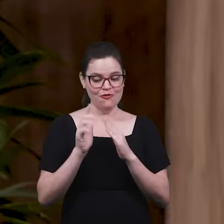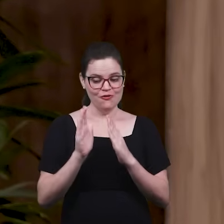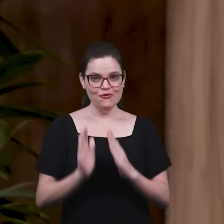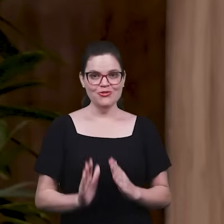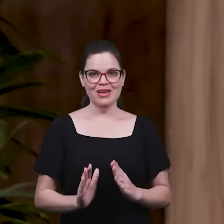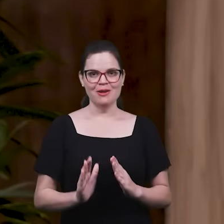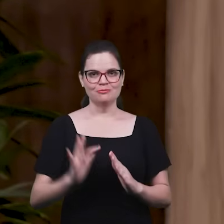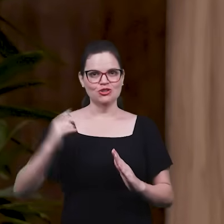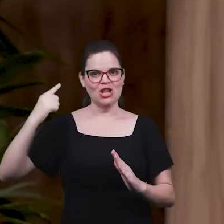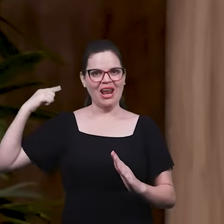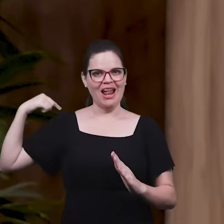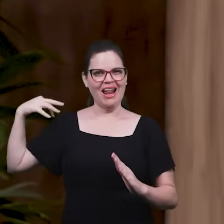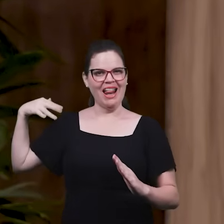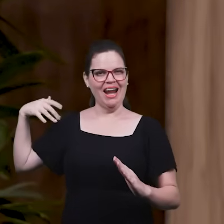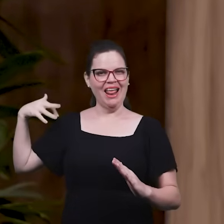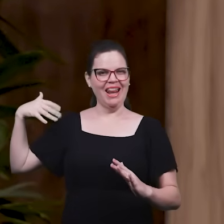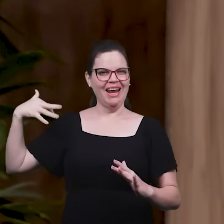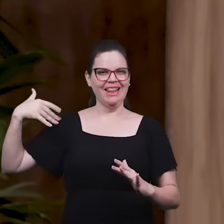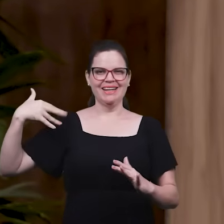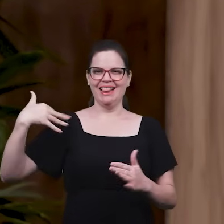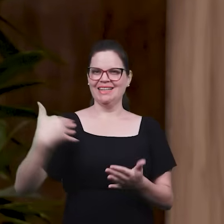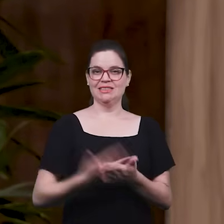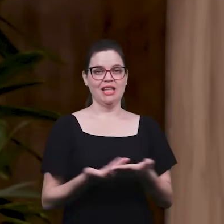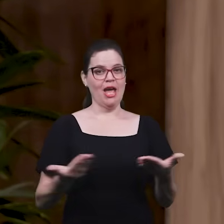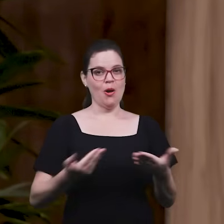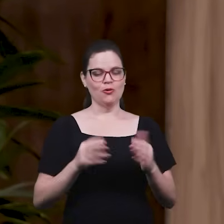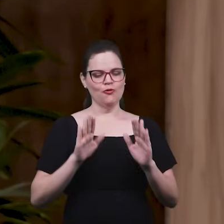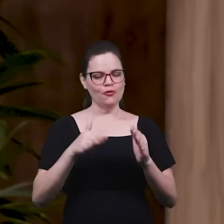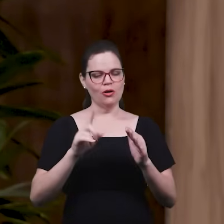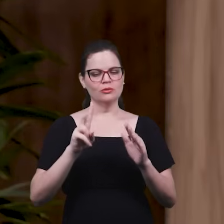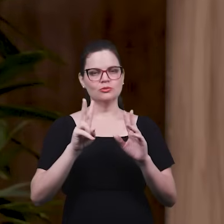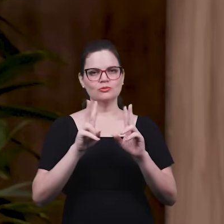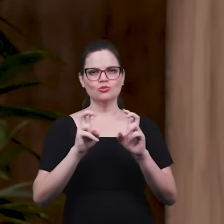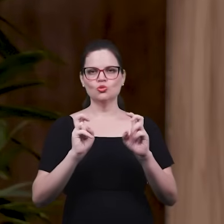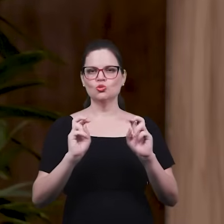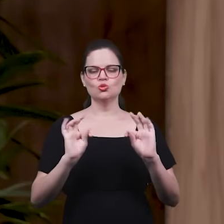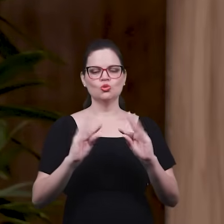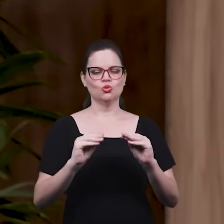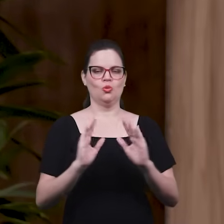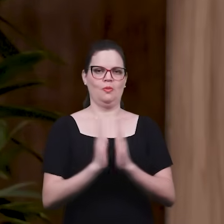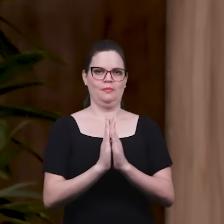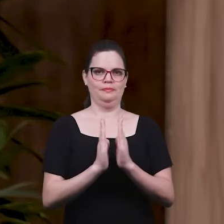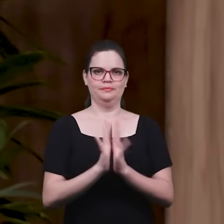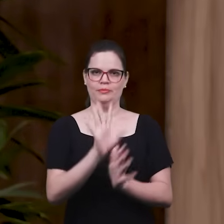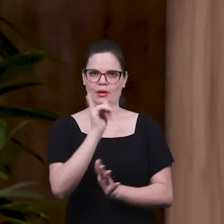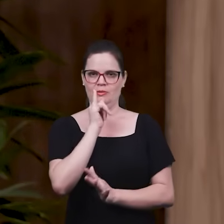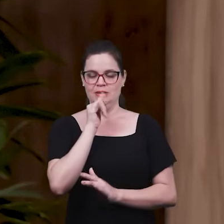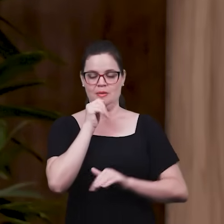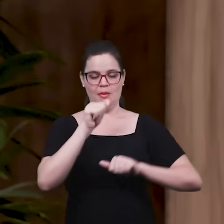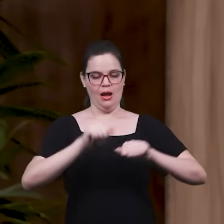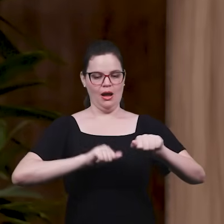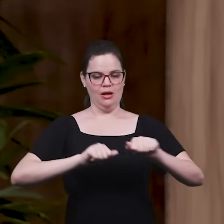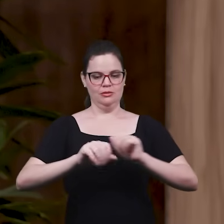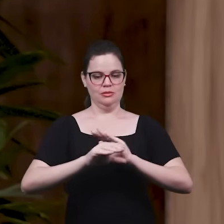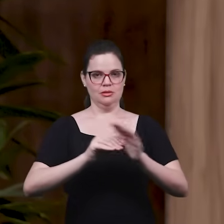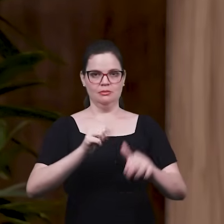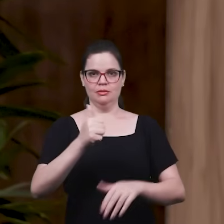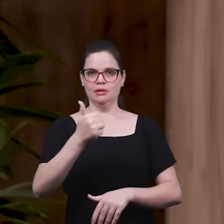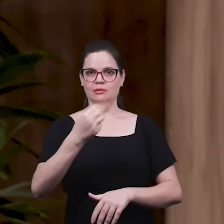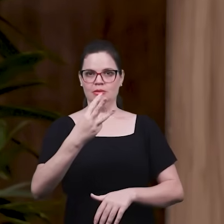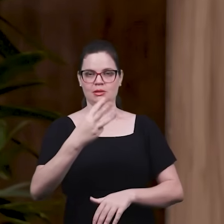que buscam ao Senhor. Quando nós vamos ver em Atos 13, a primeira viagem missionária do apóstolo Paulo, você vai ver